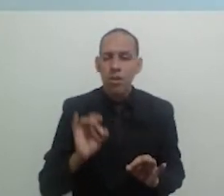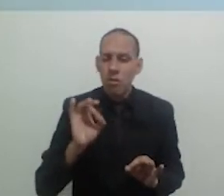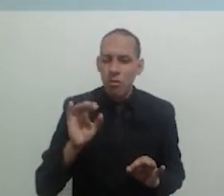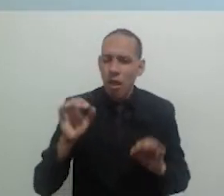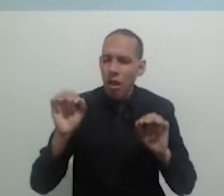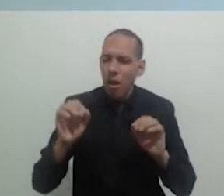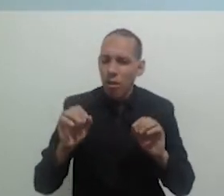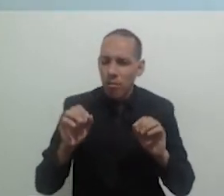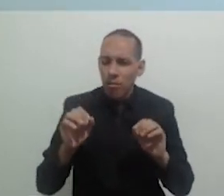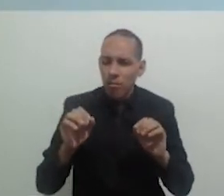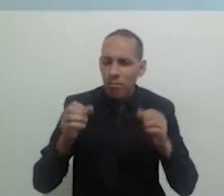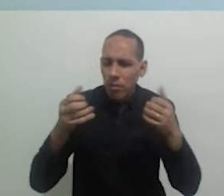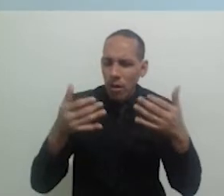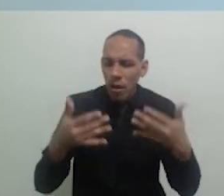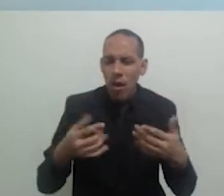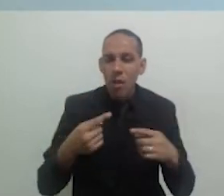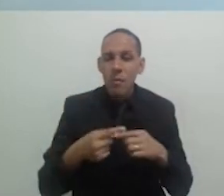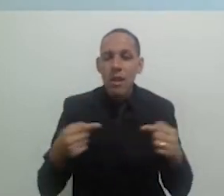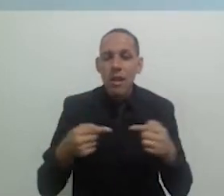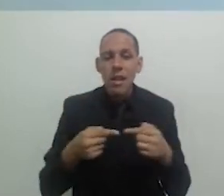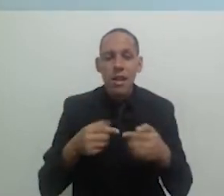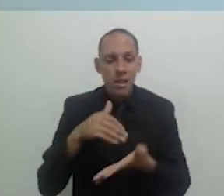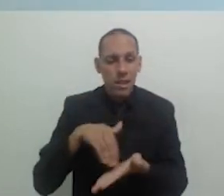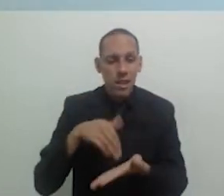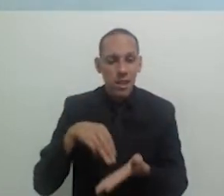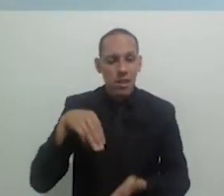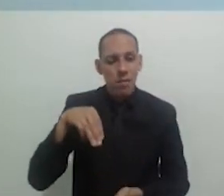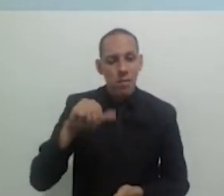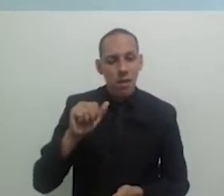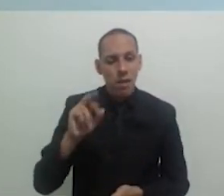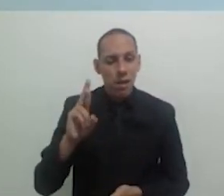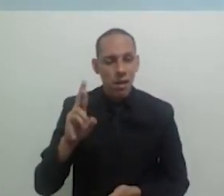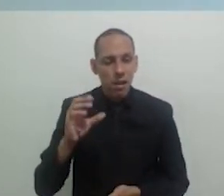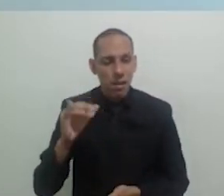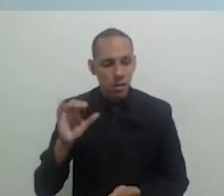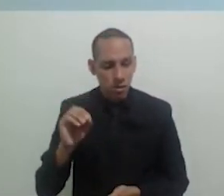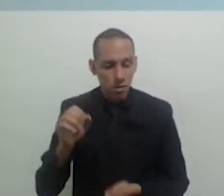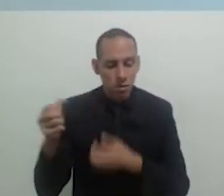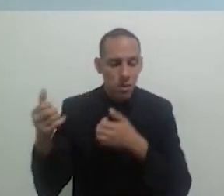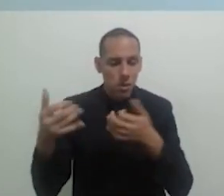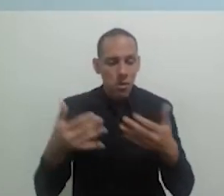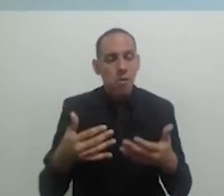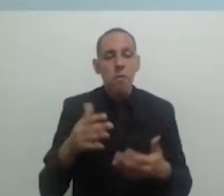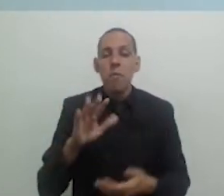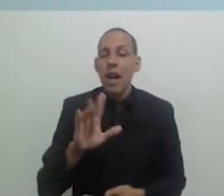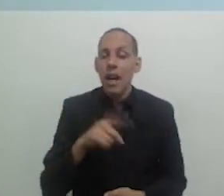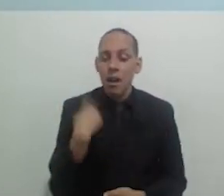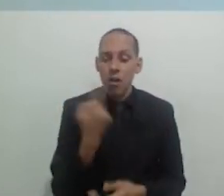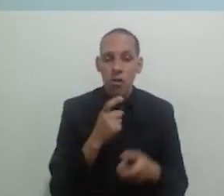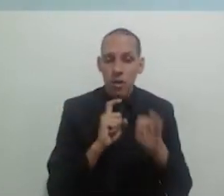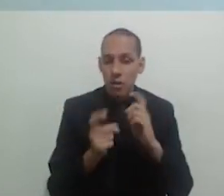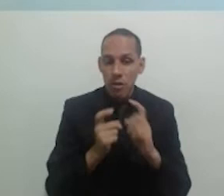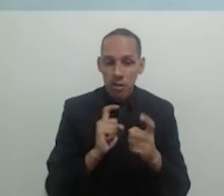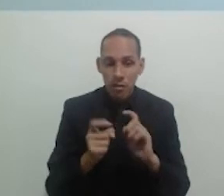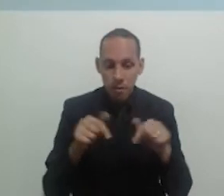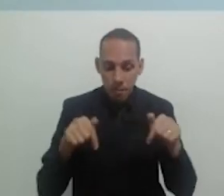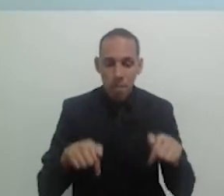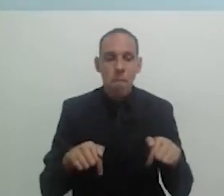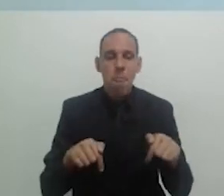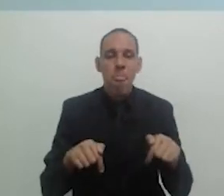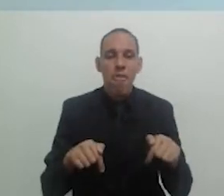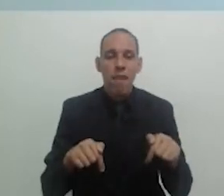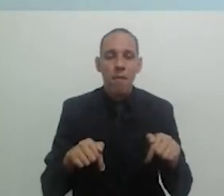o secretário Márcio disse, mas como a nossa sessão ela é aqui como se